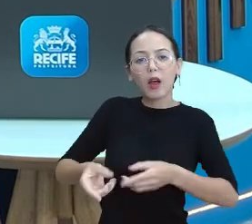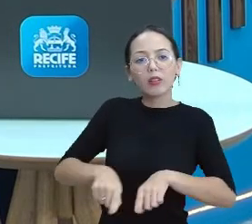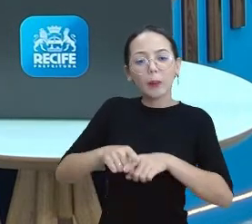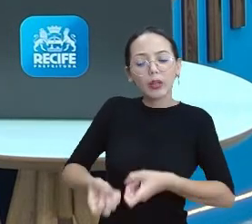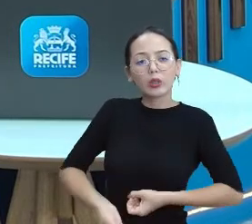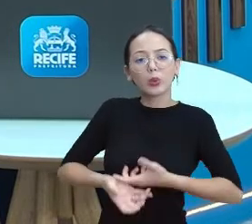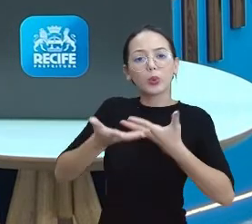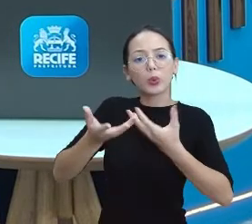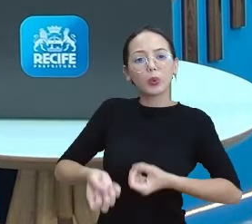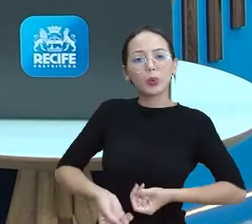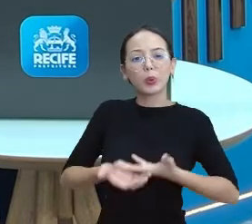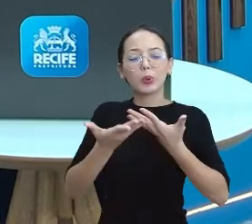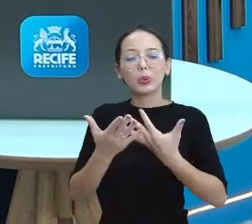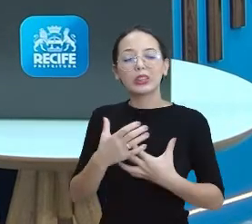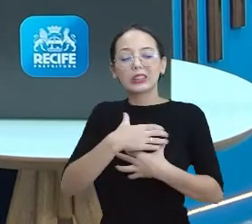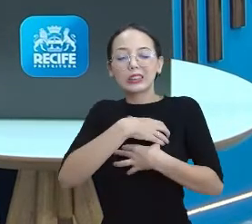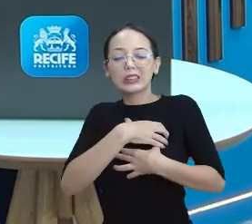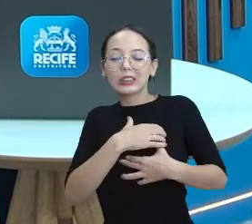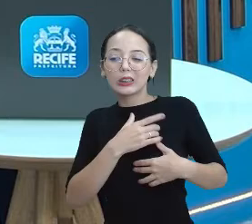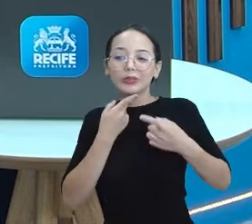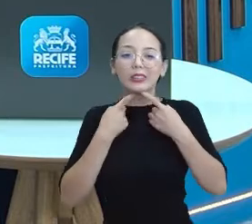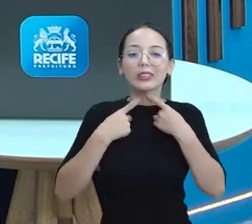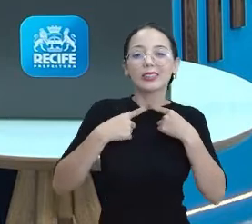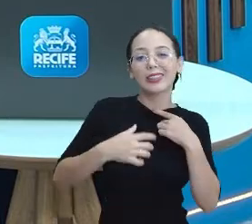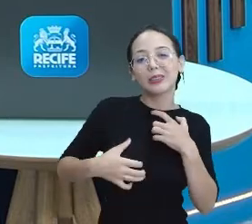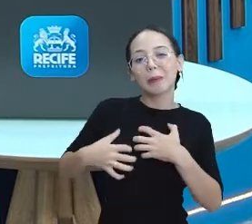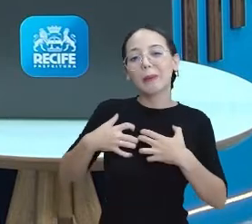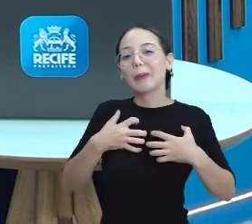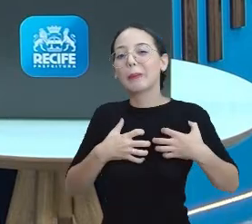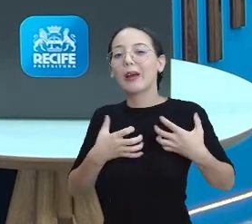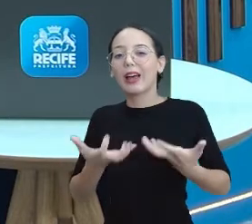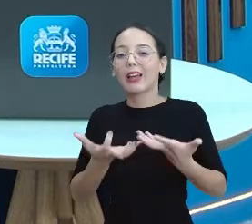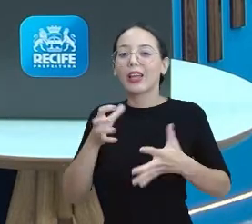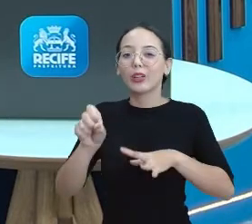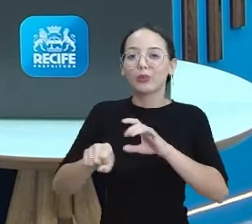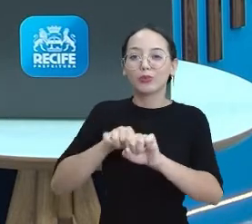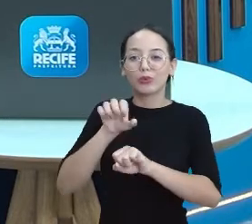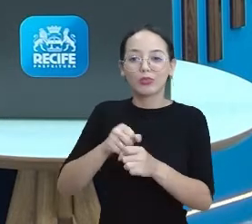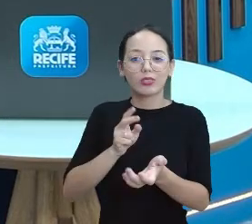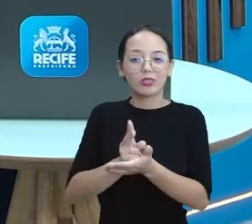expressar no seu desconforto, no seu desejo, na sua busca.